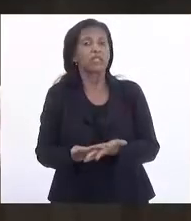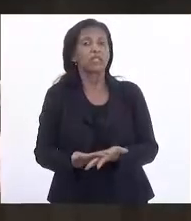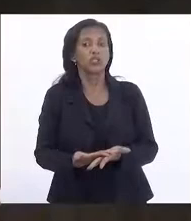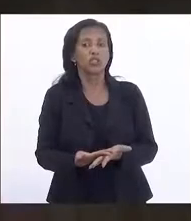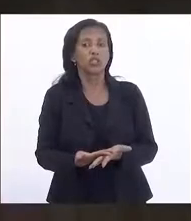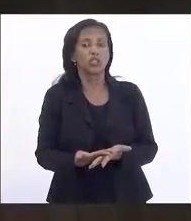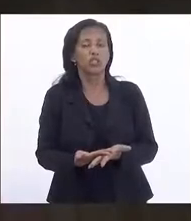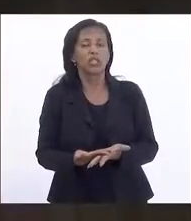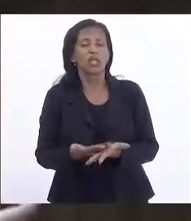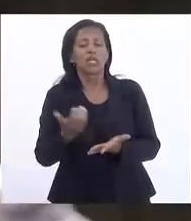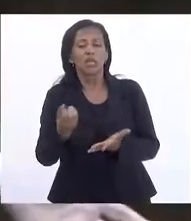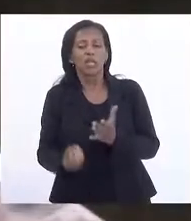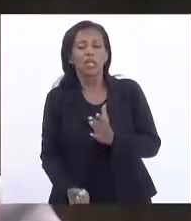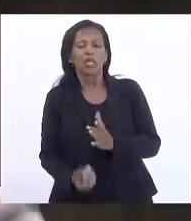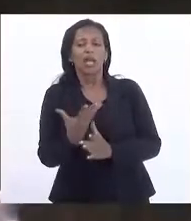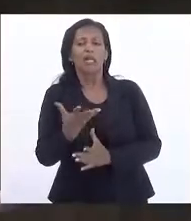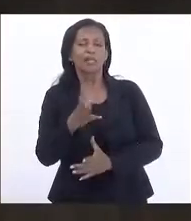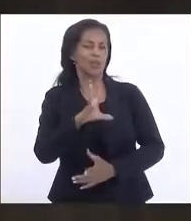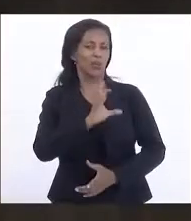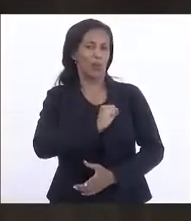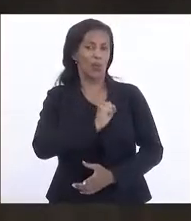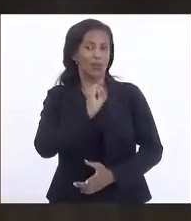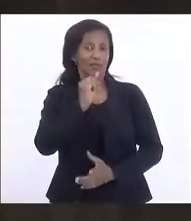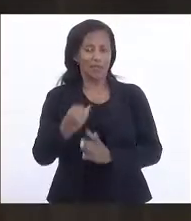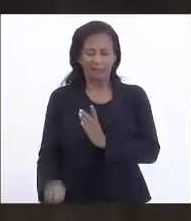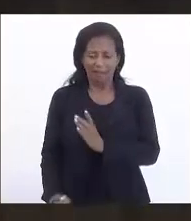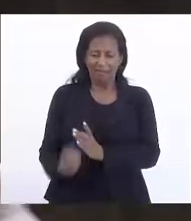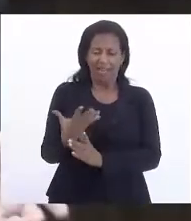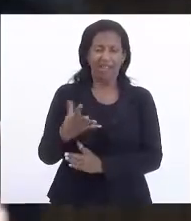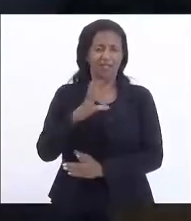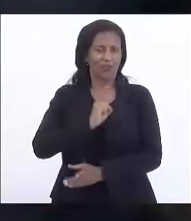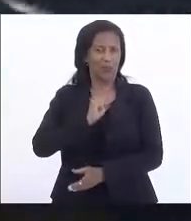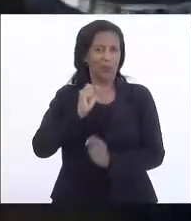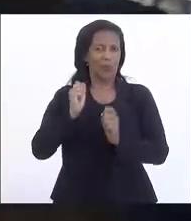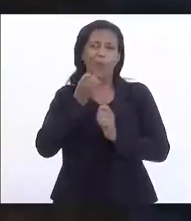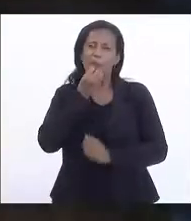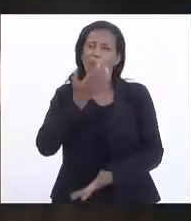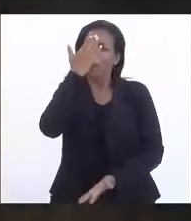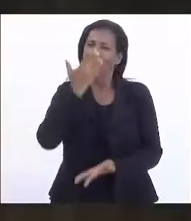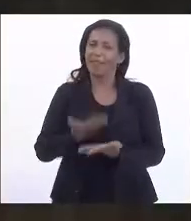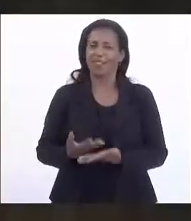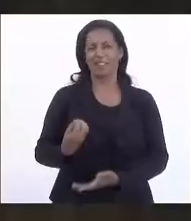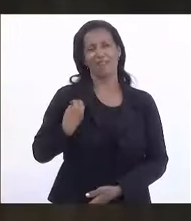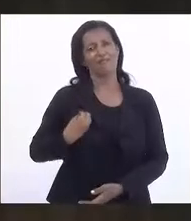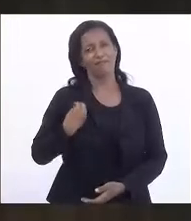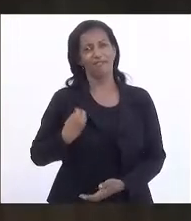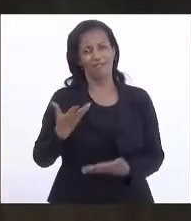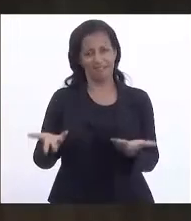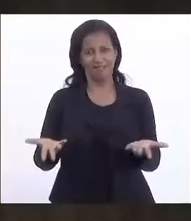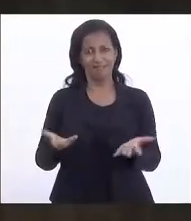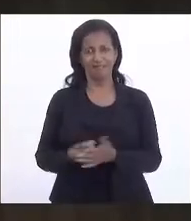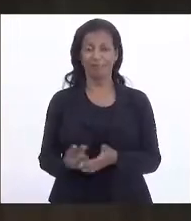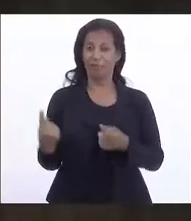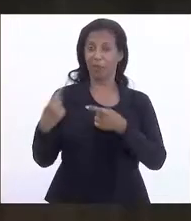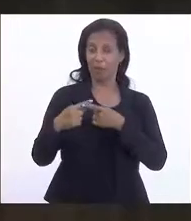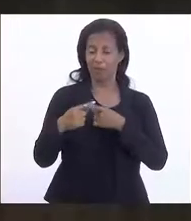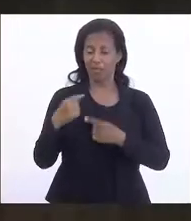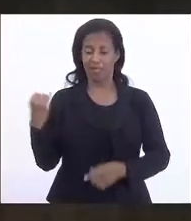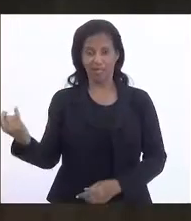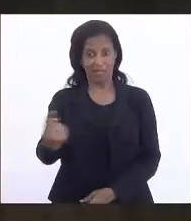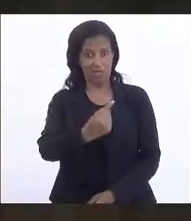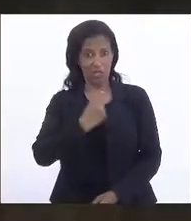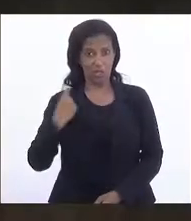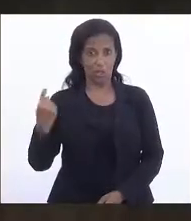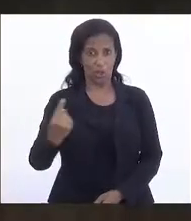se nasce do amor, vale a pena defender, vale a pena acreditar, vale a pena viver. Porque se nós